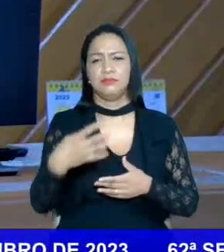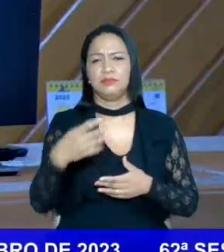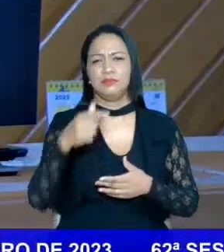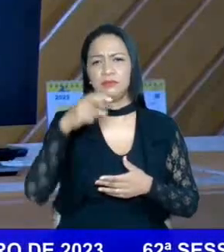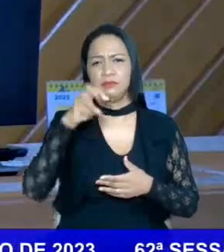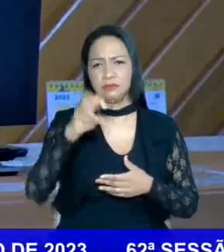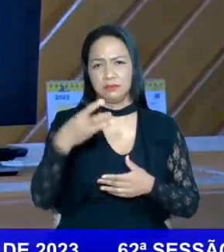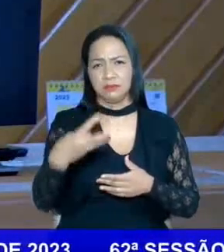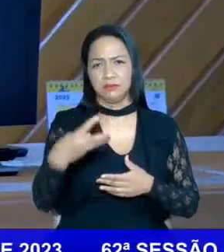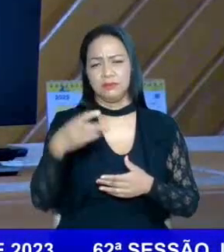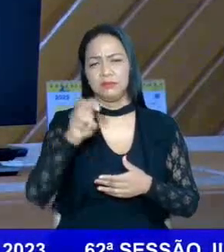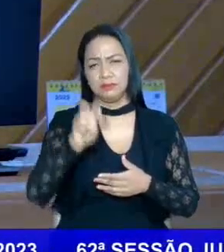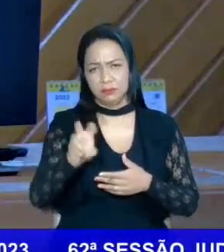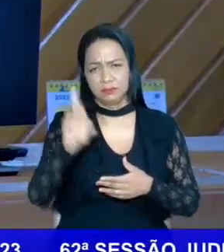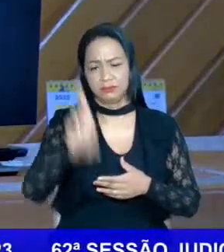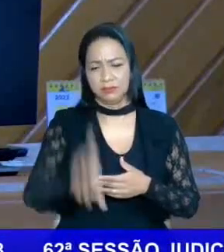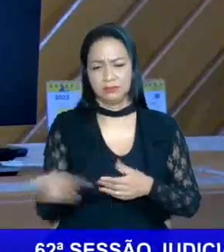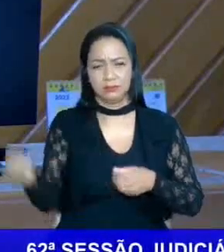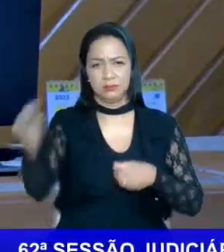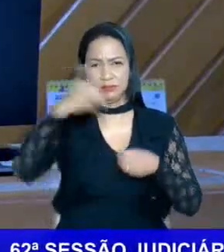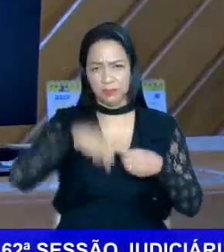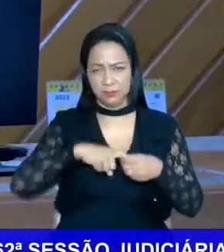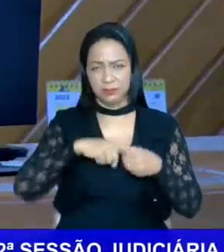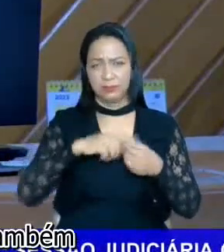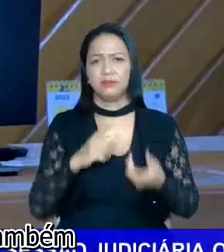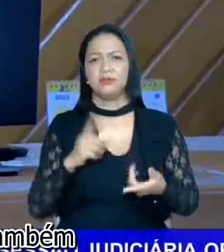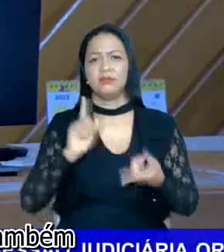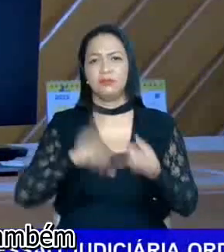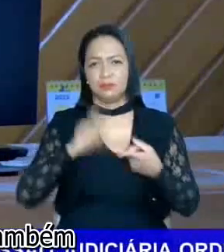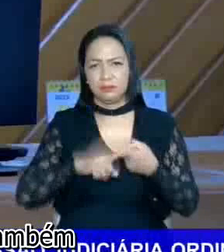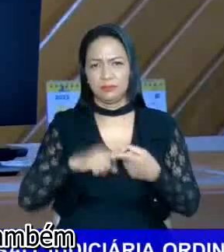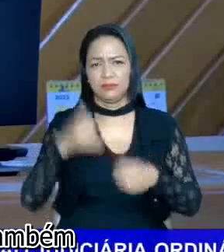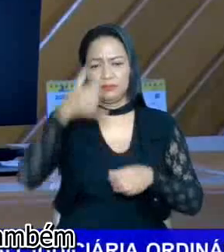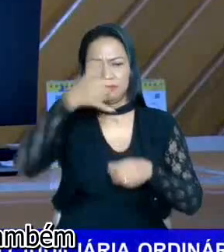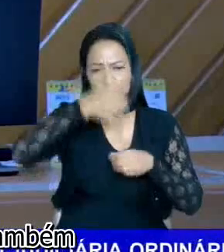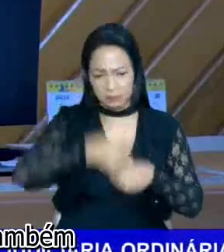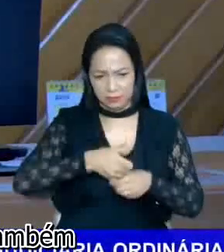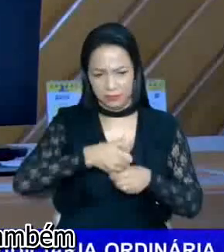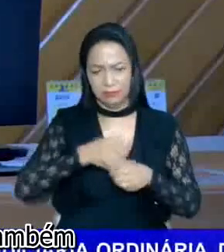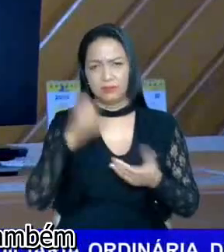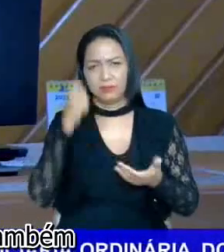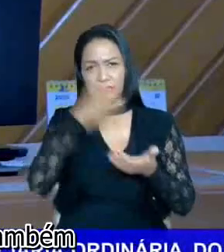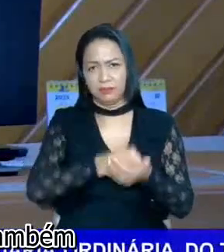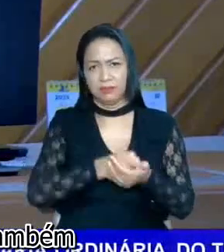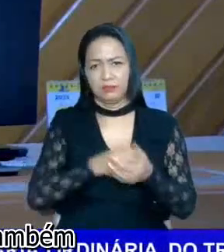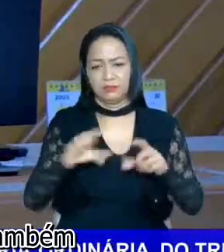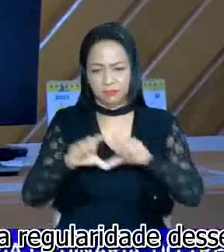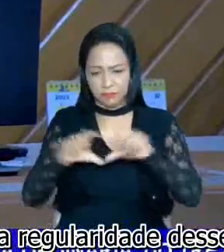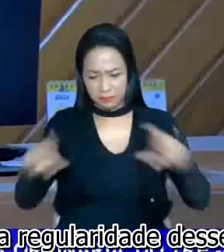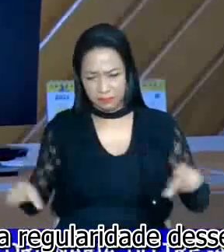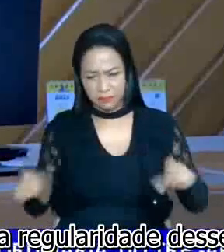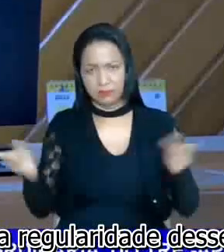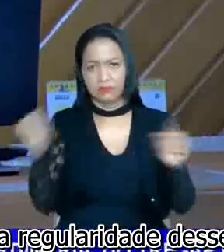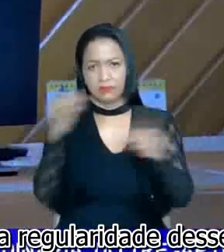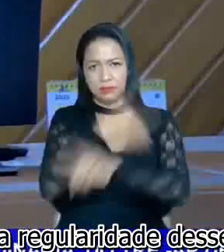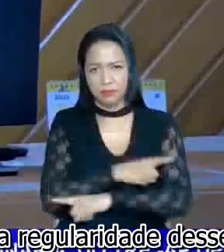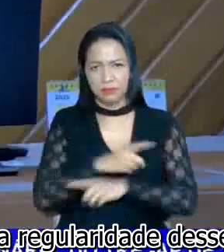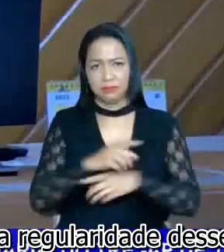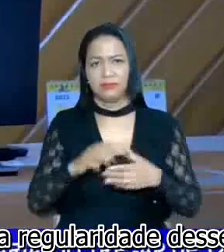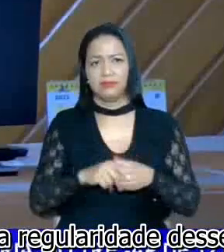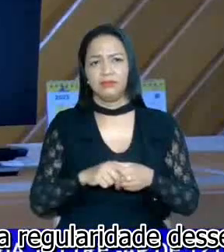24.035. E o gasto com combustível também realizado pelo requerente na forma de ticket também contraria o